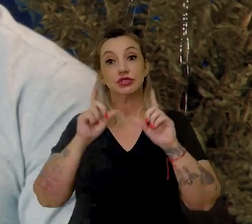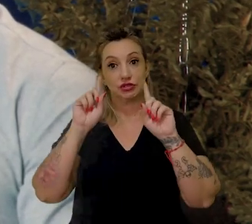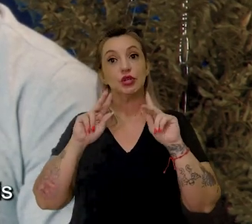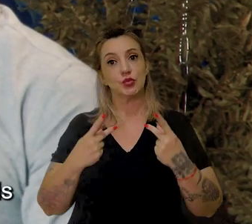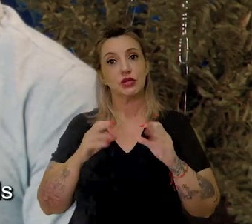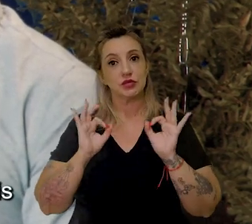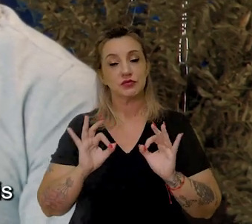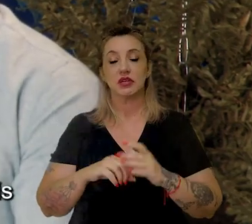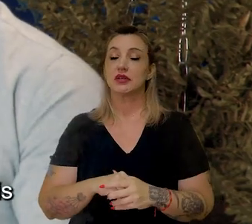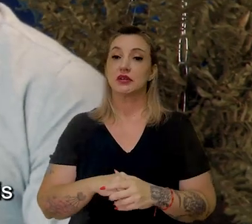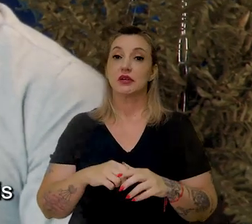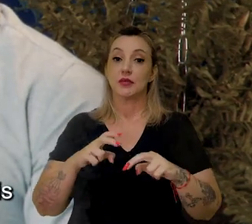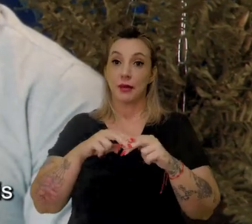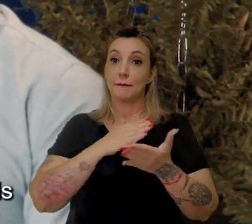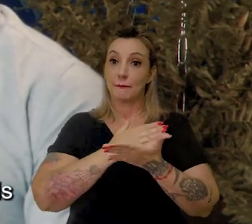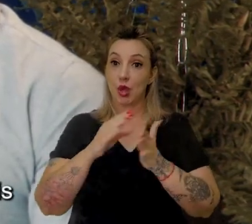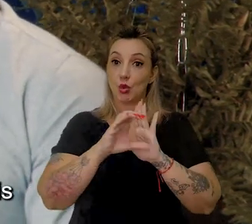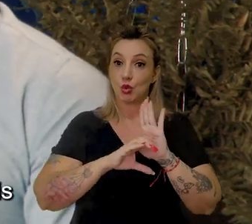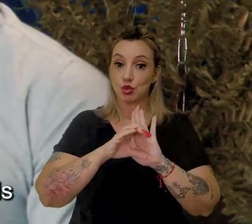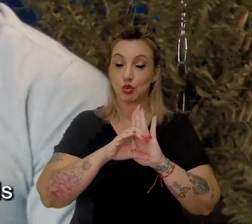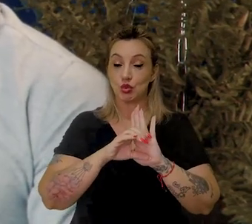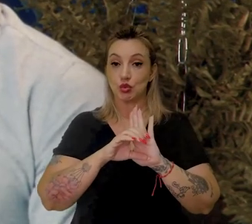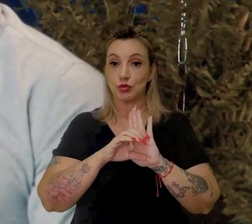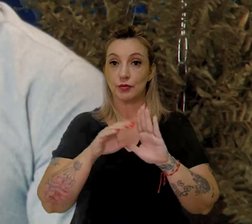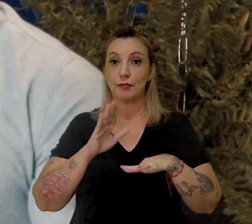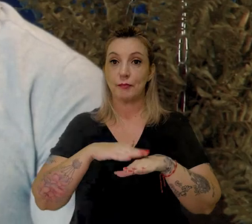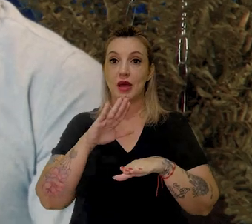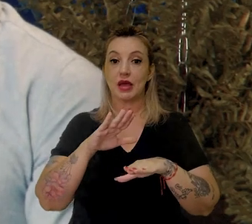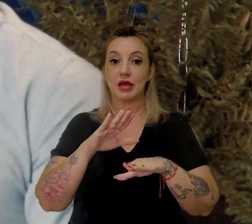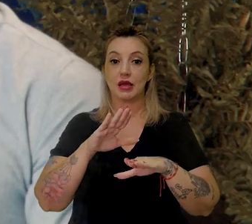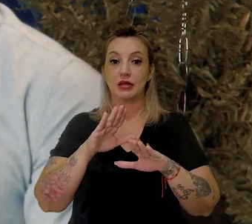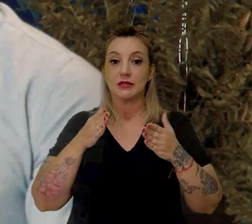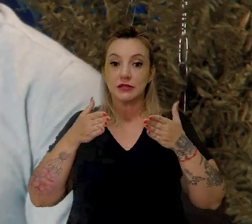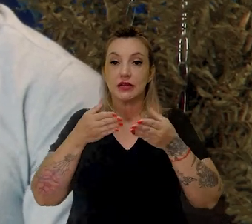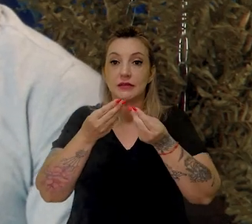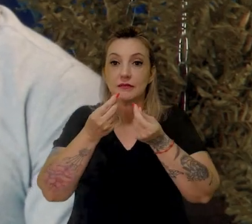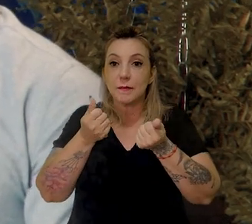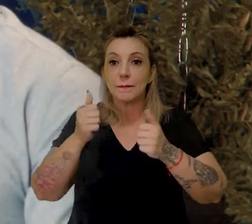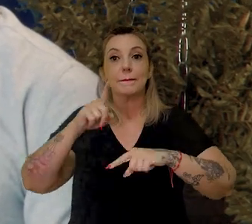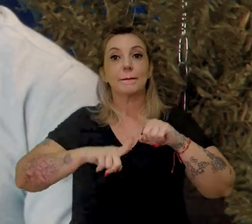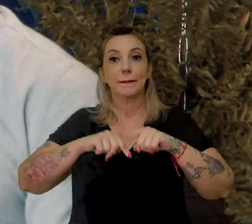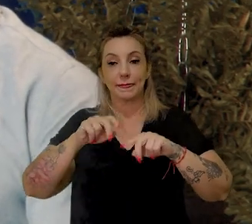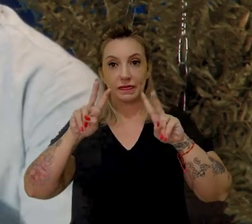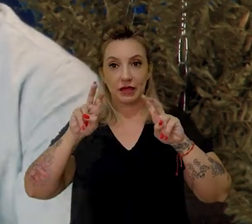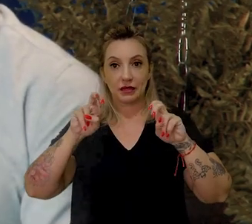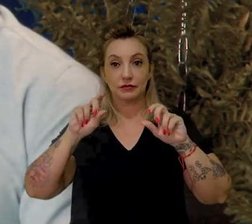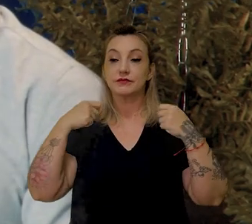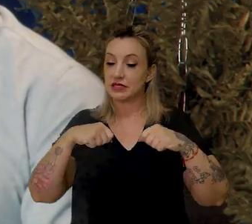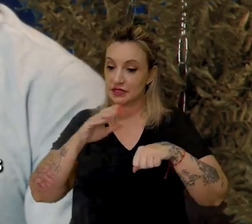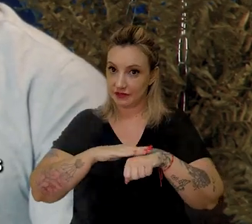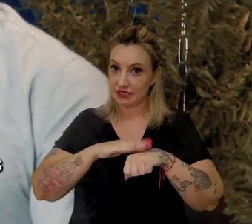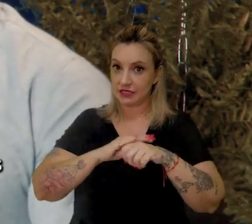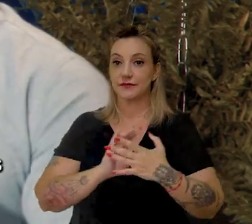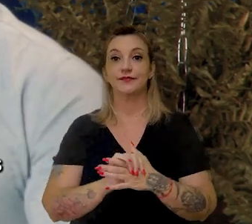Humanos porque é a partir desse conceito que você consegue dar um pouco mais de tangibilidade materialidade em relação ao que deve ser